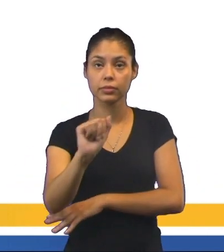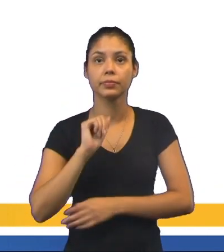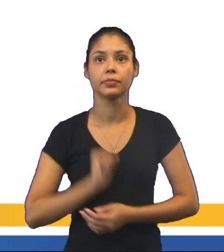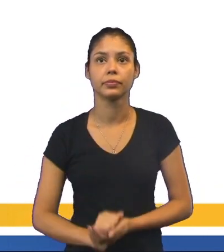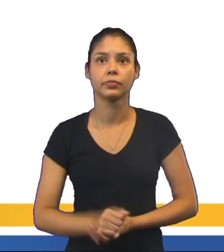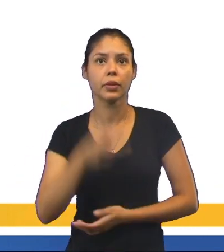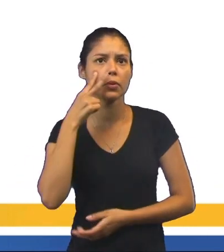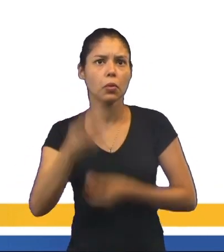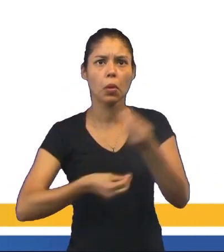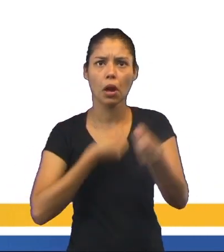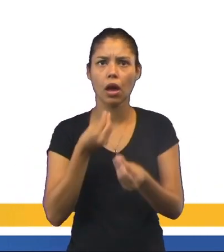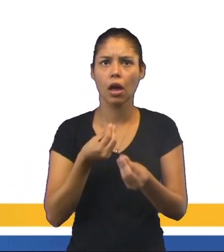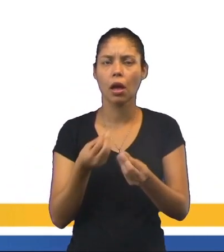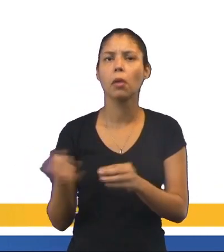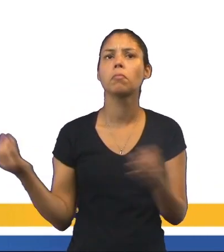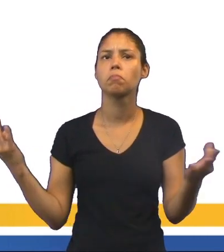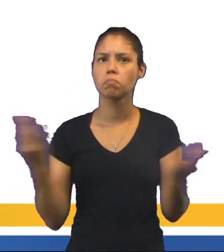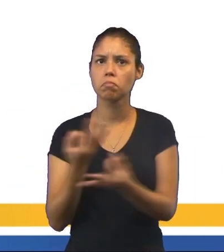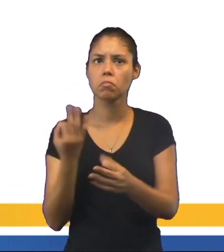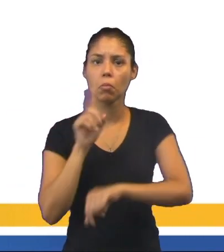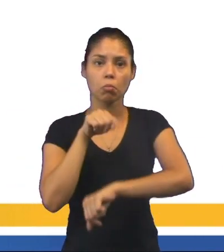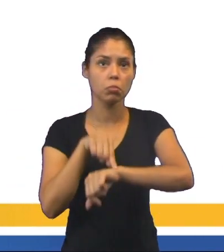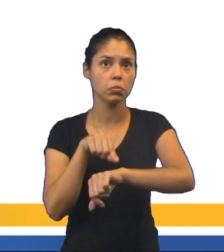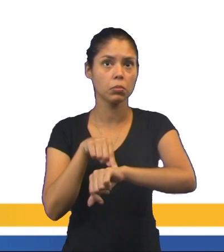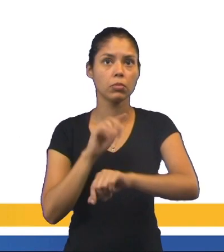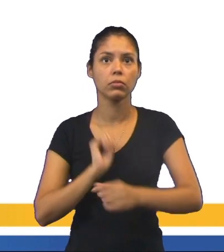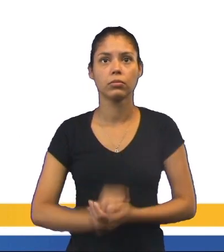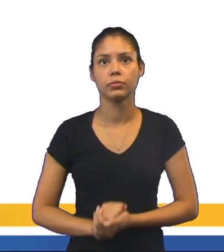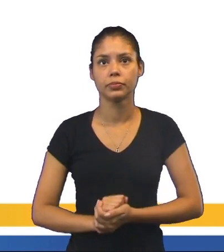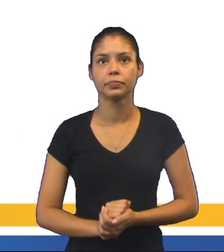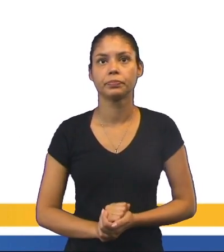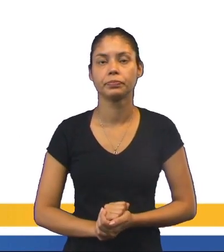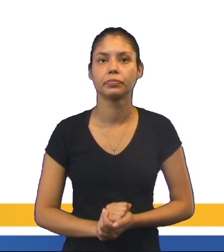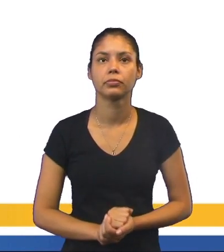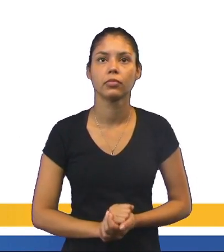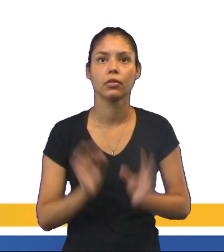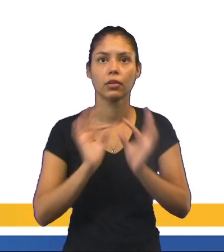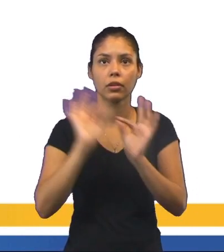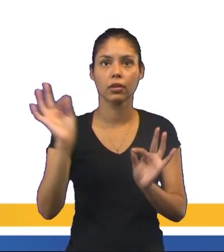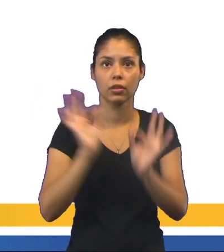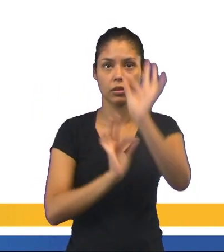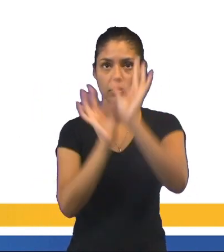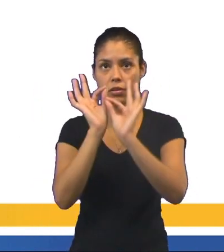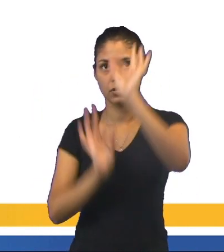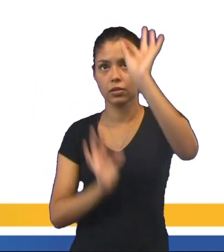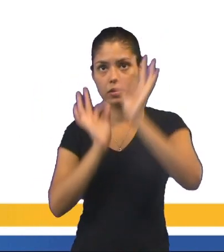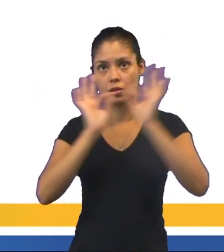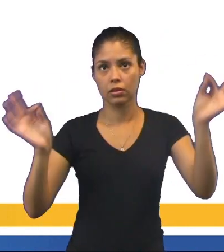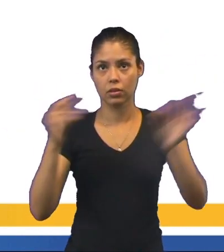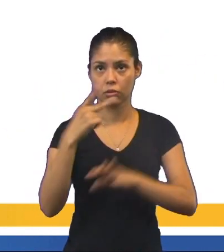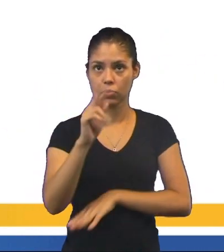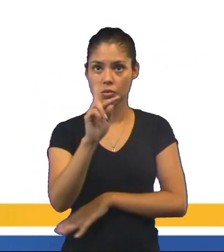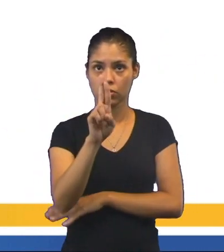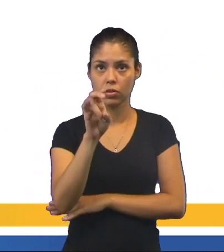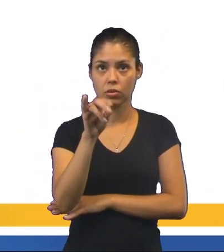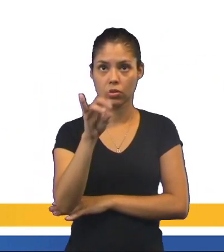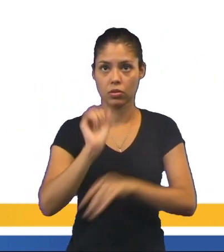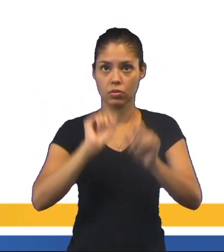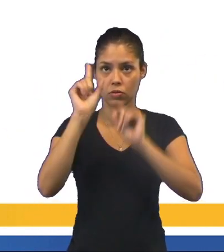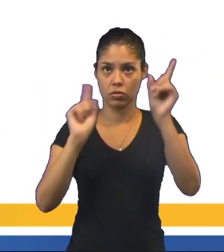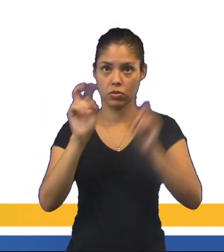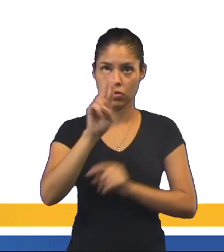desse hemisfério, visto que ela é um excelente relógio. As linhas formadas por suas